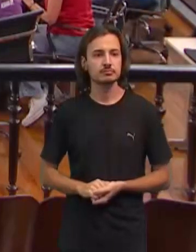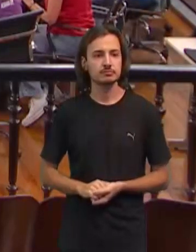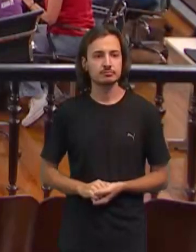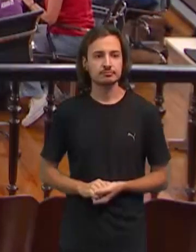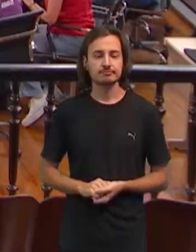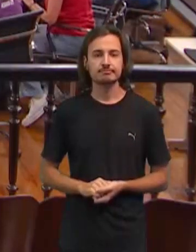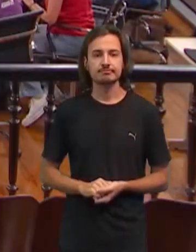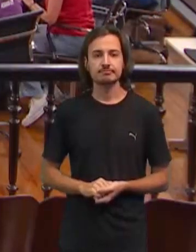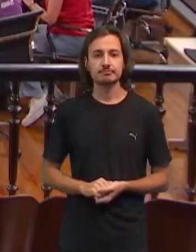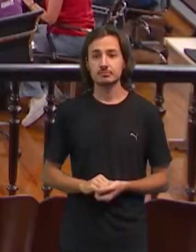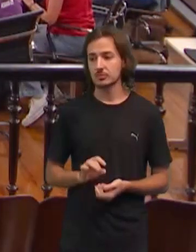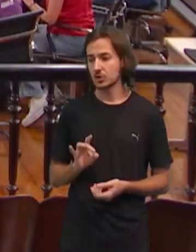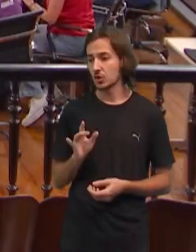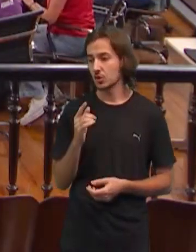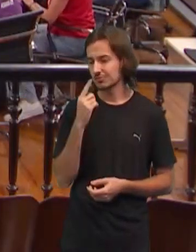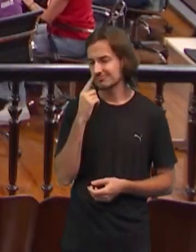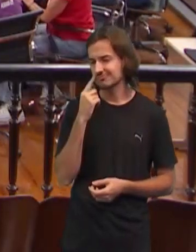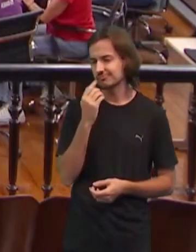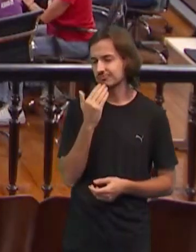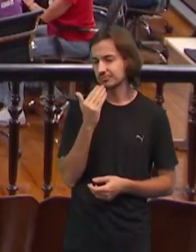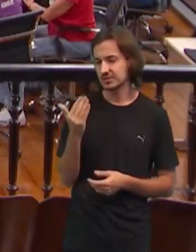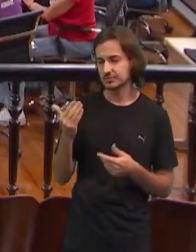É só para repetir novamente